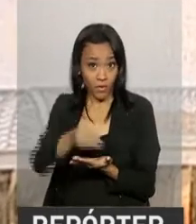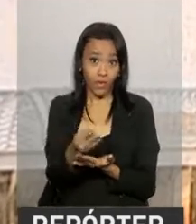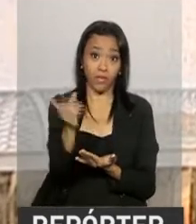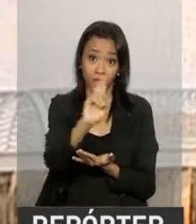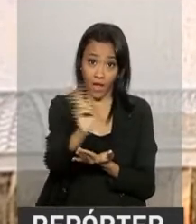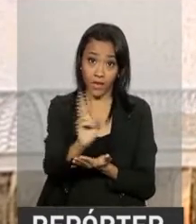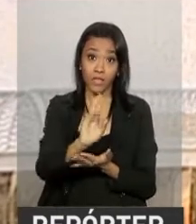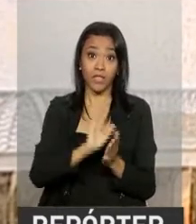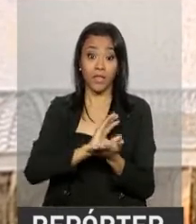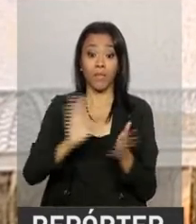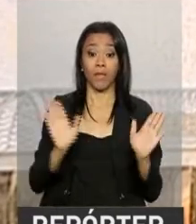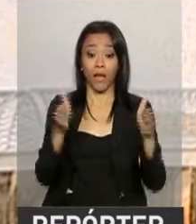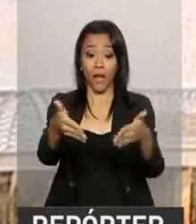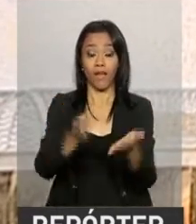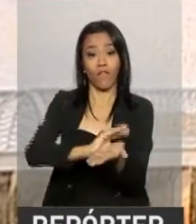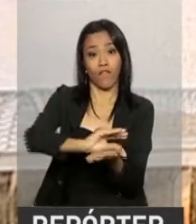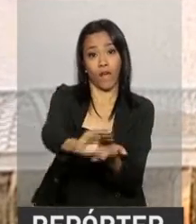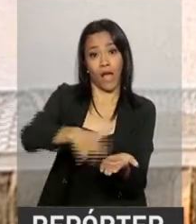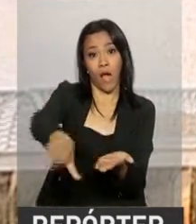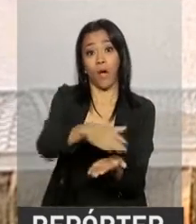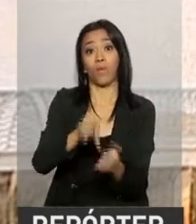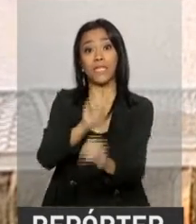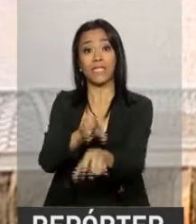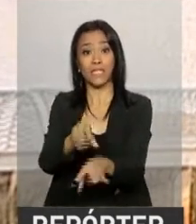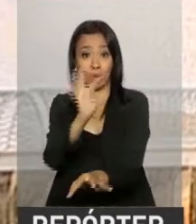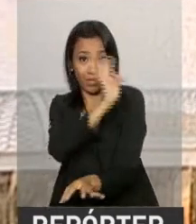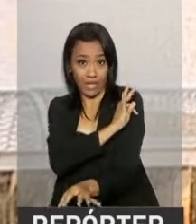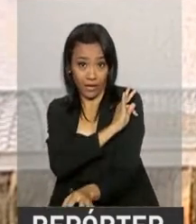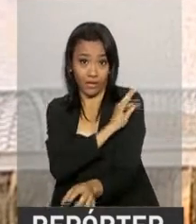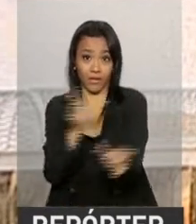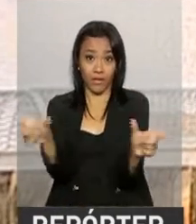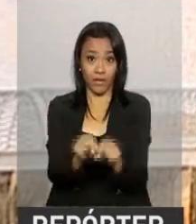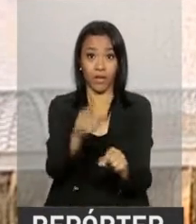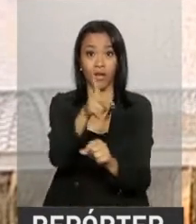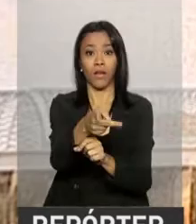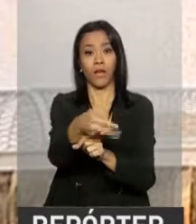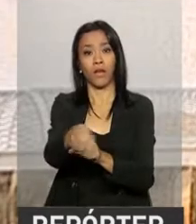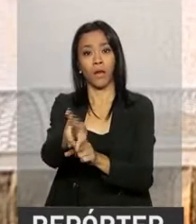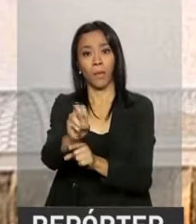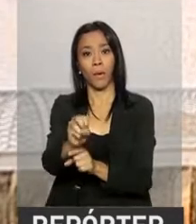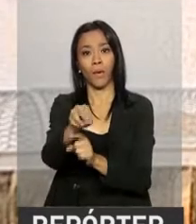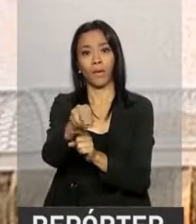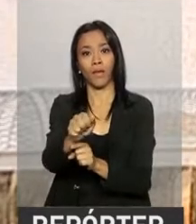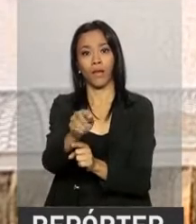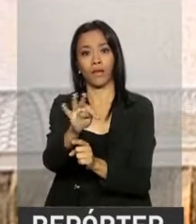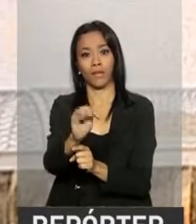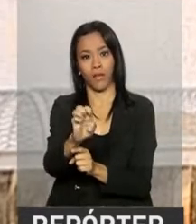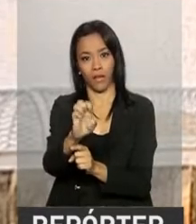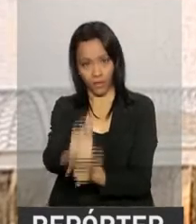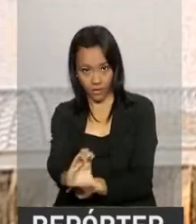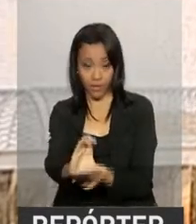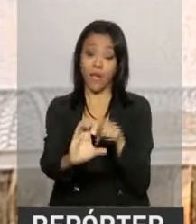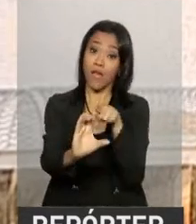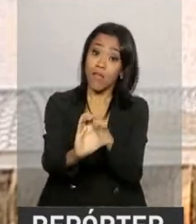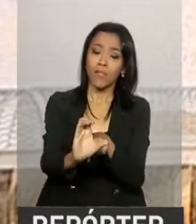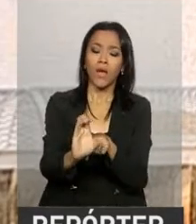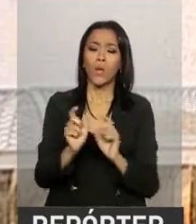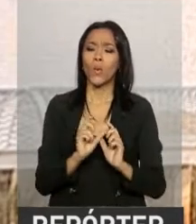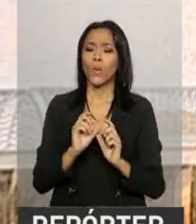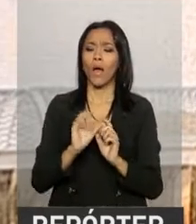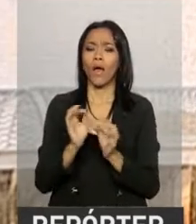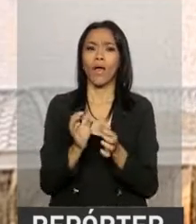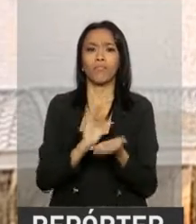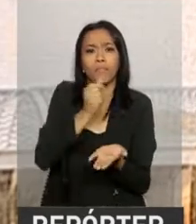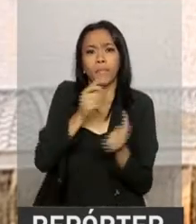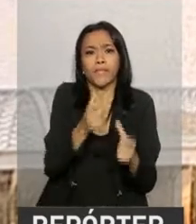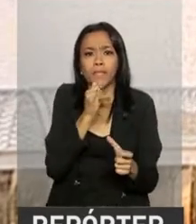Programa Nacional de Acesso ao Ensino Técnico e ao Emprego, o Pronatec. Esse dinheiro ele vai ser liberado para lugares que oferecem cursos